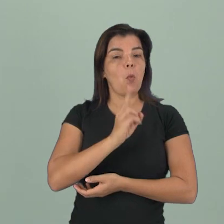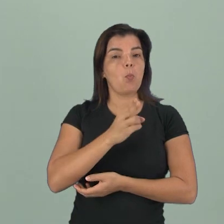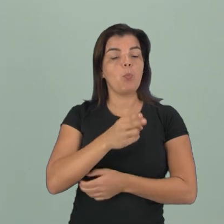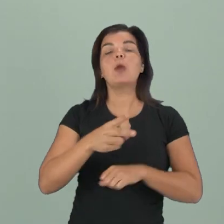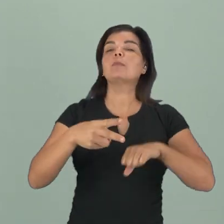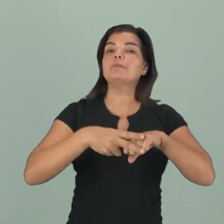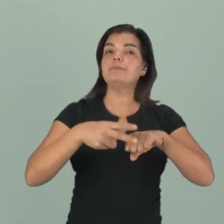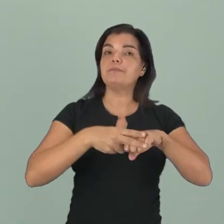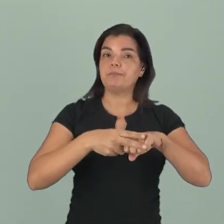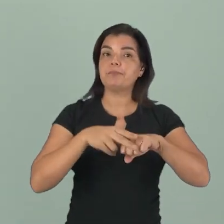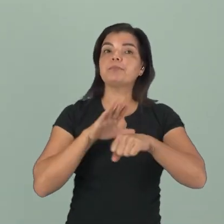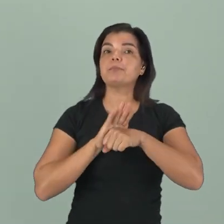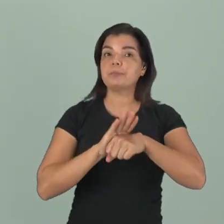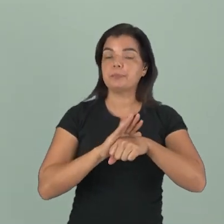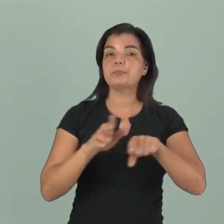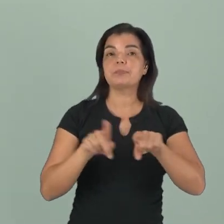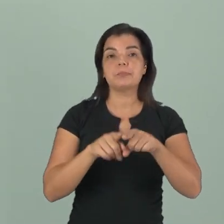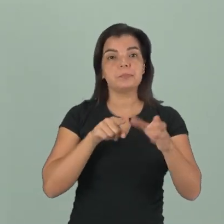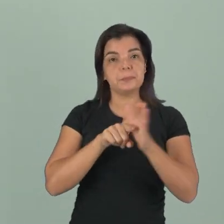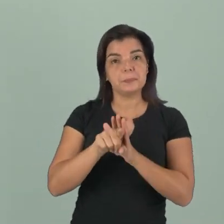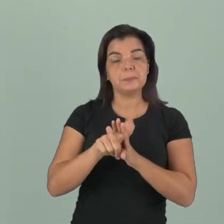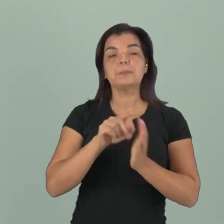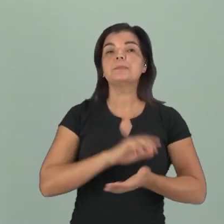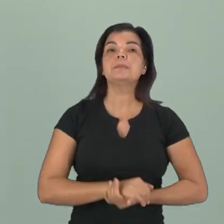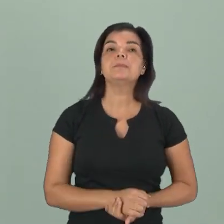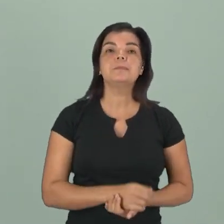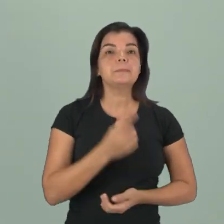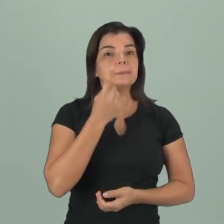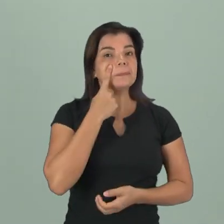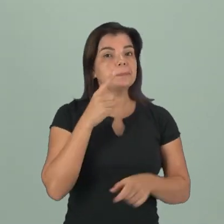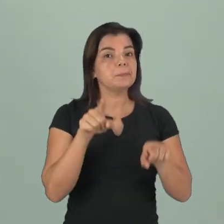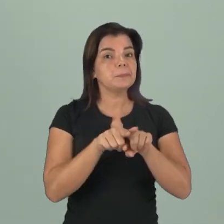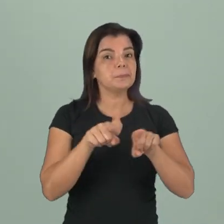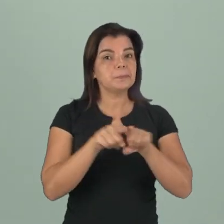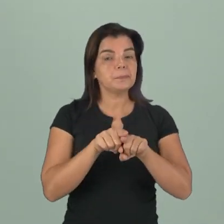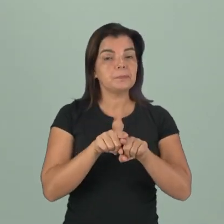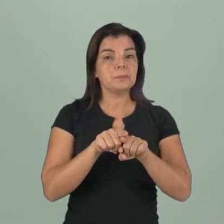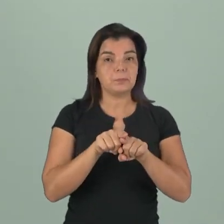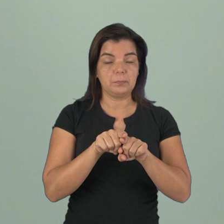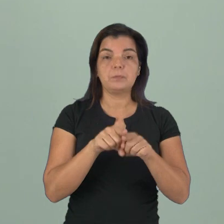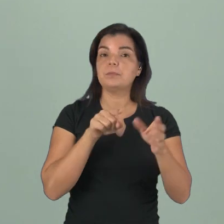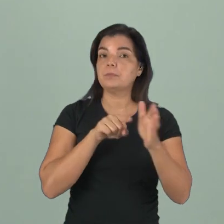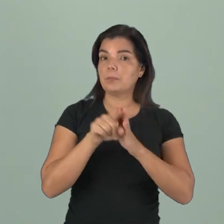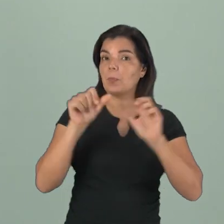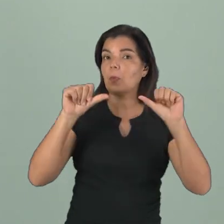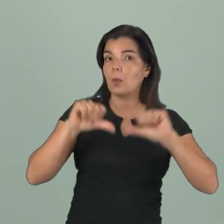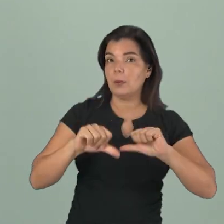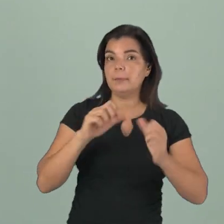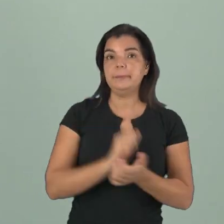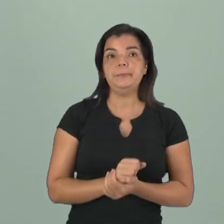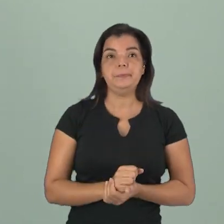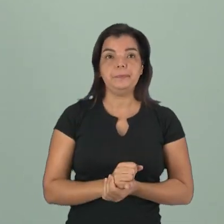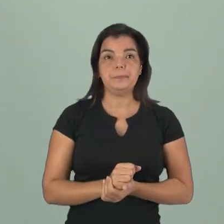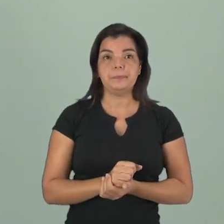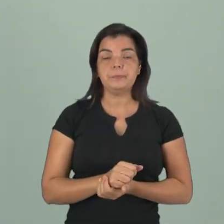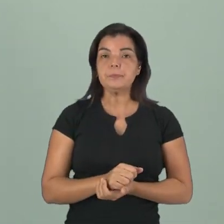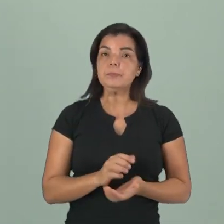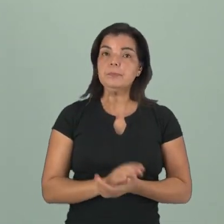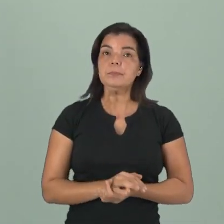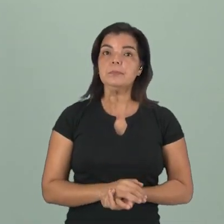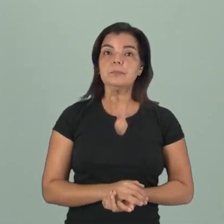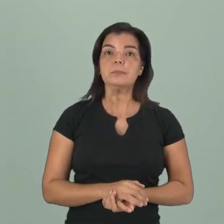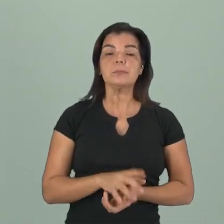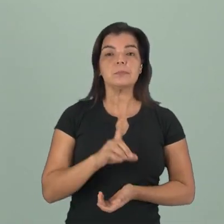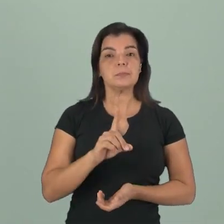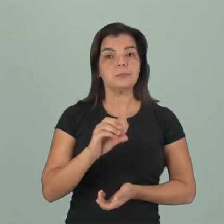verbo auxiliar da pergunta, certinho? E observem também as formas negativas, ok? Do é a forma positiva e